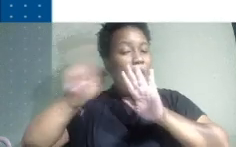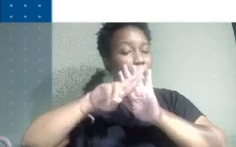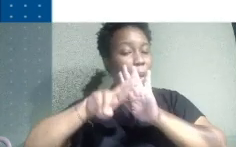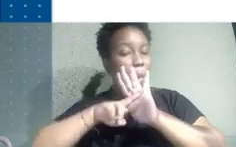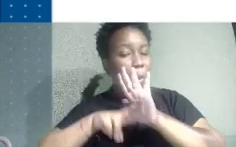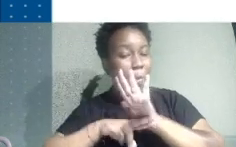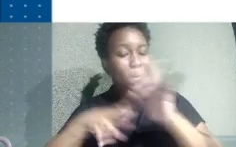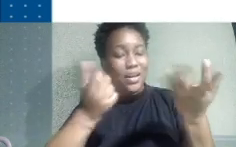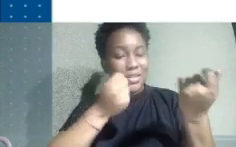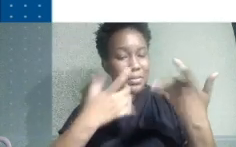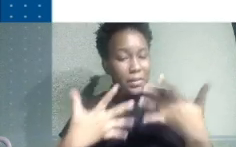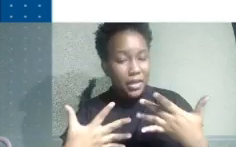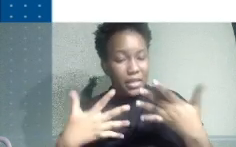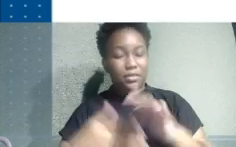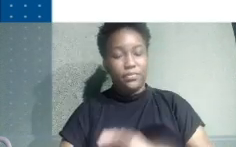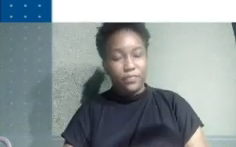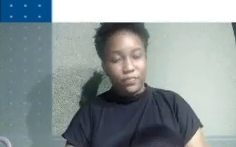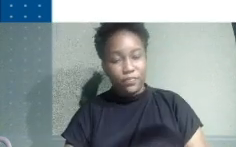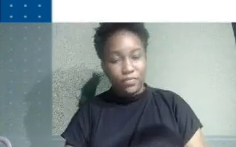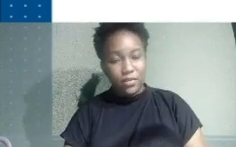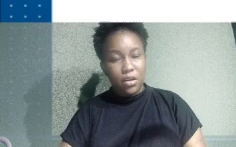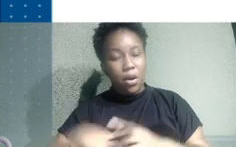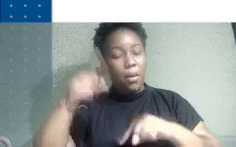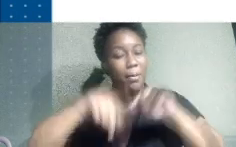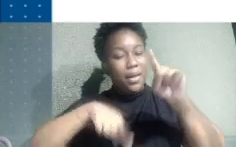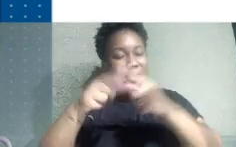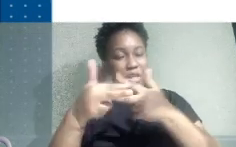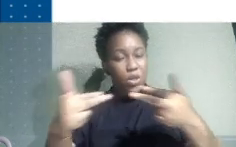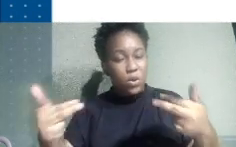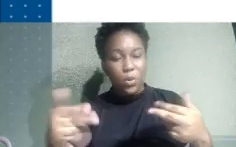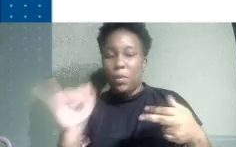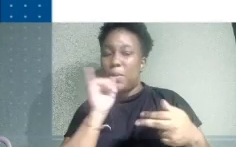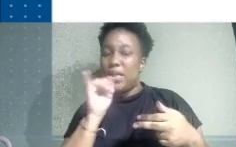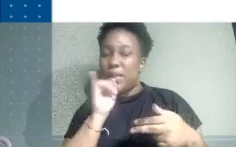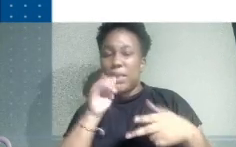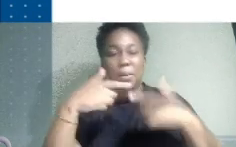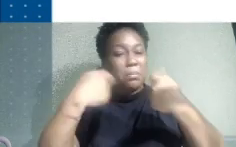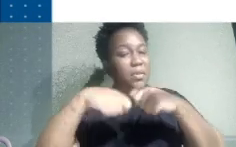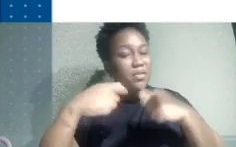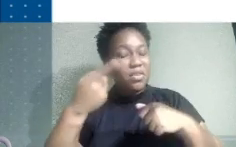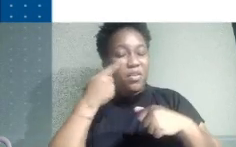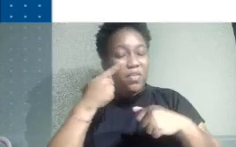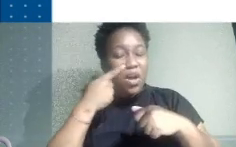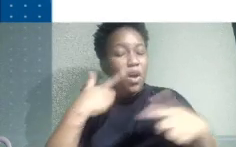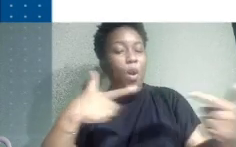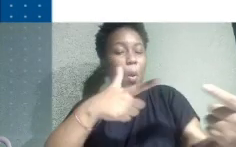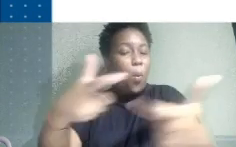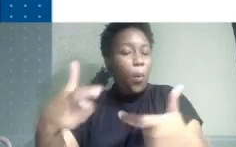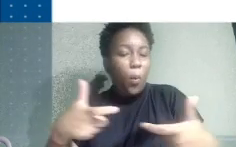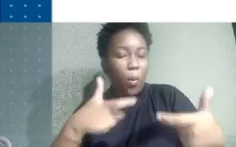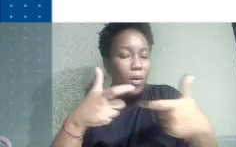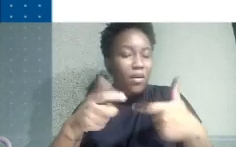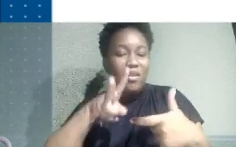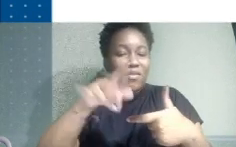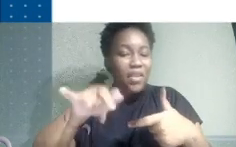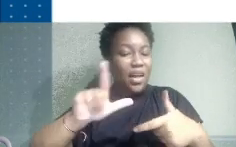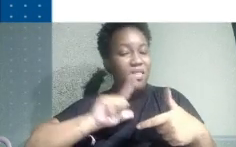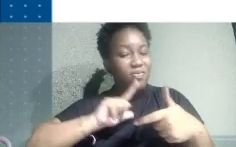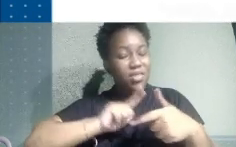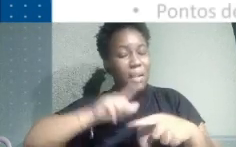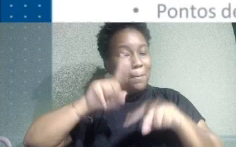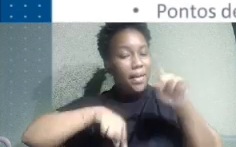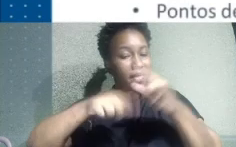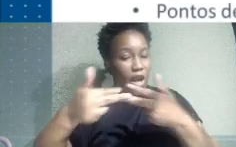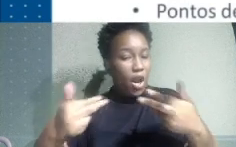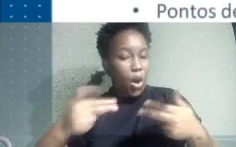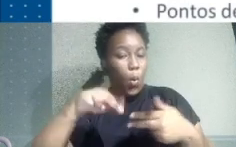específico, pessoal, elas são destinadas a equipamentos fixos e estacionários. Então eu preciso ver naquele cômodo se ele vai ter esse equipamento aí ou não.